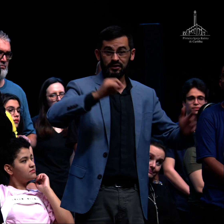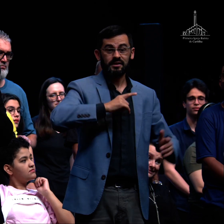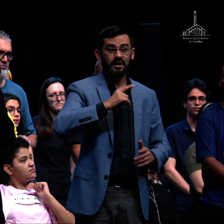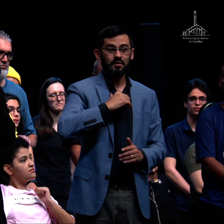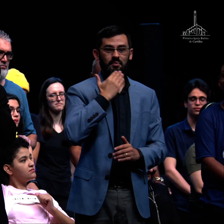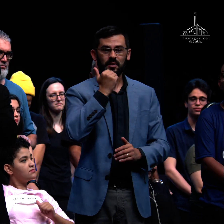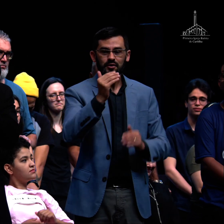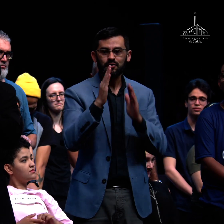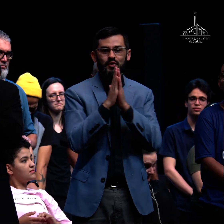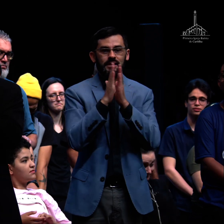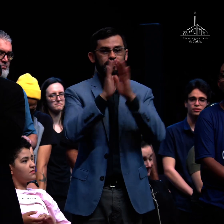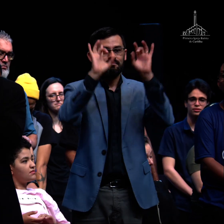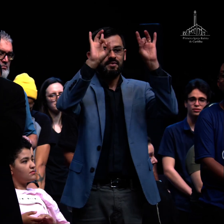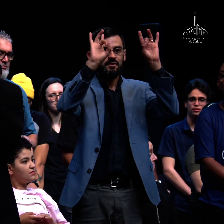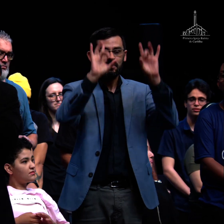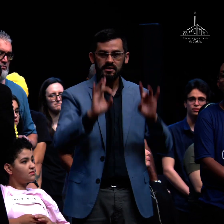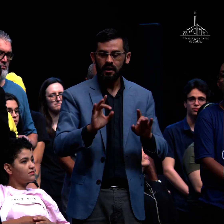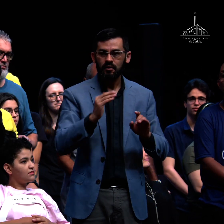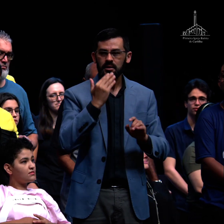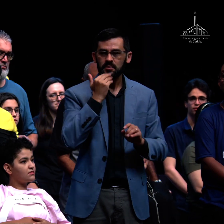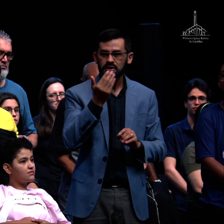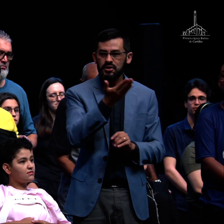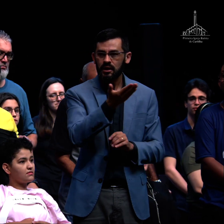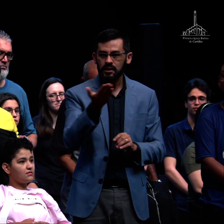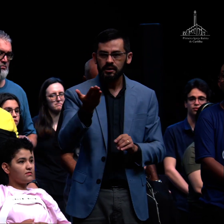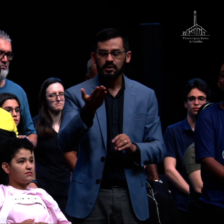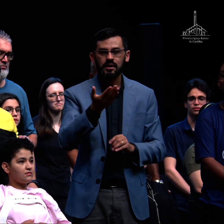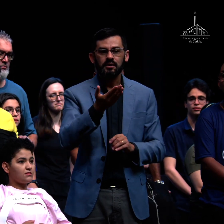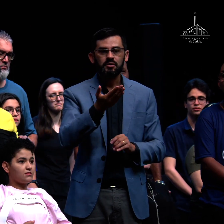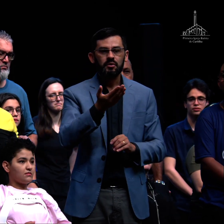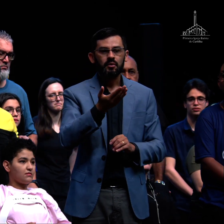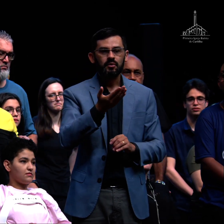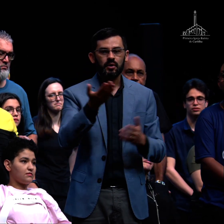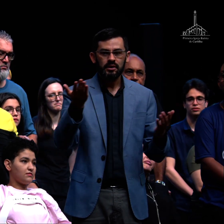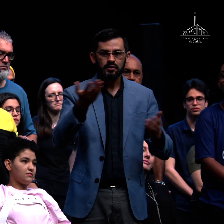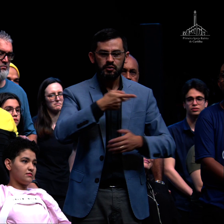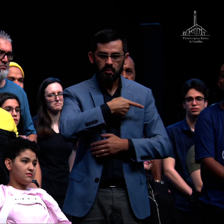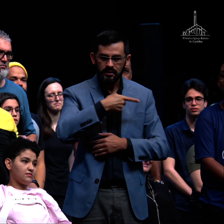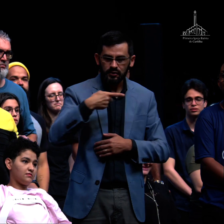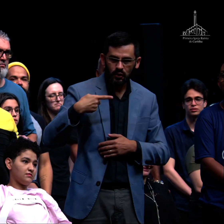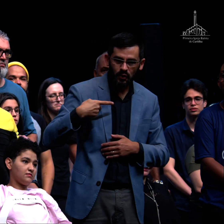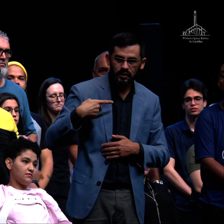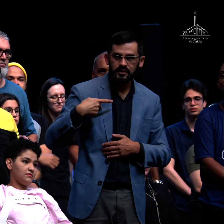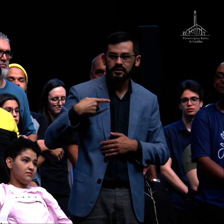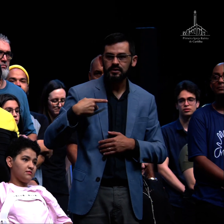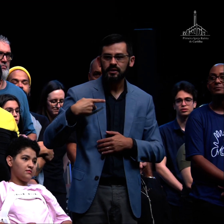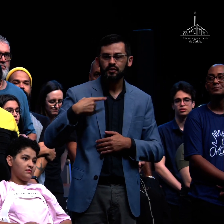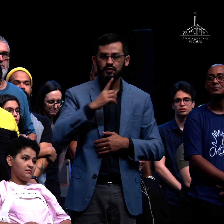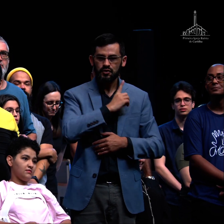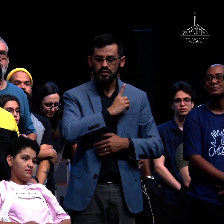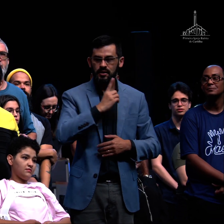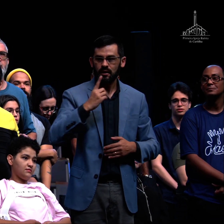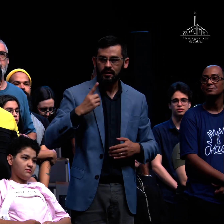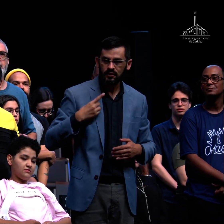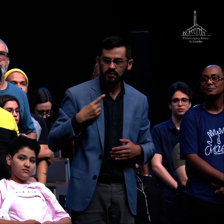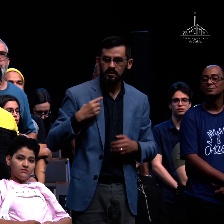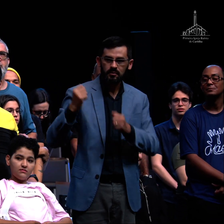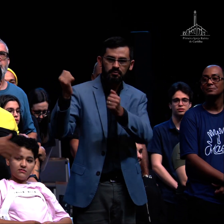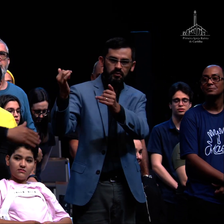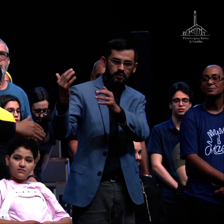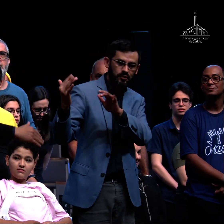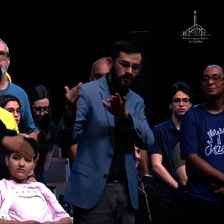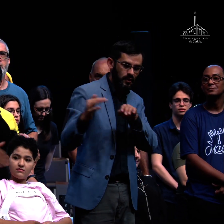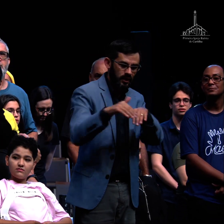pedido de oração especial, eu vou convidar já os nossos oficiais da igreja, os pastores, os diáconos, para